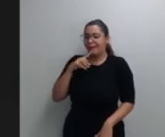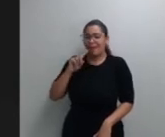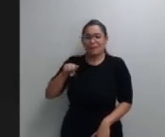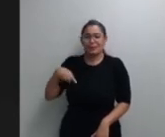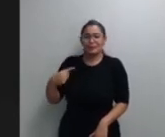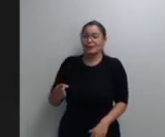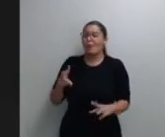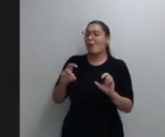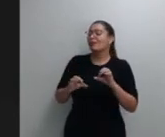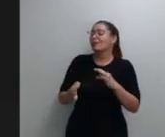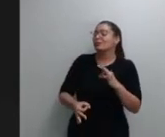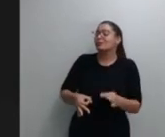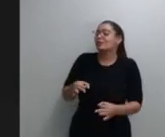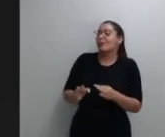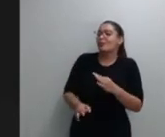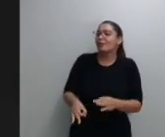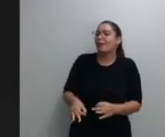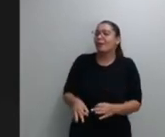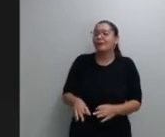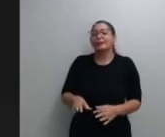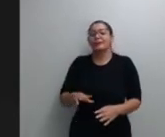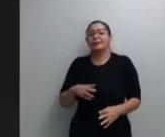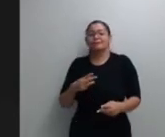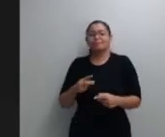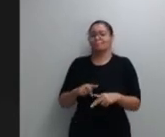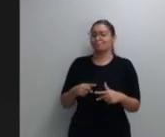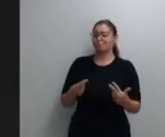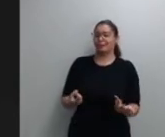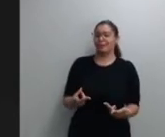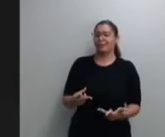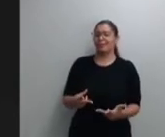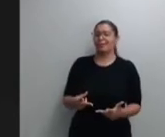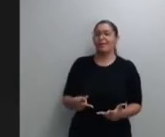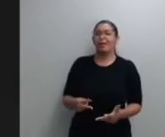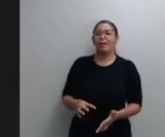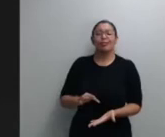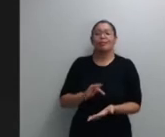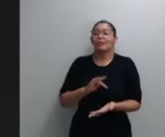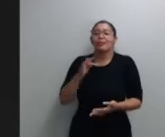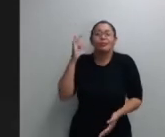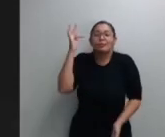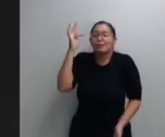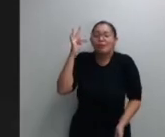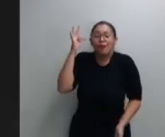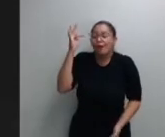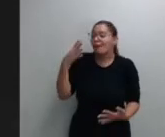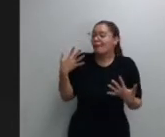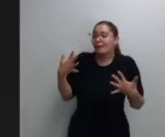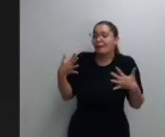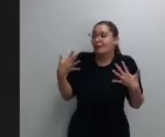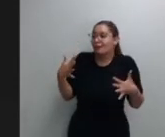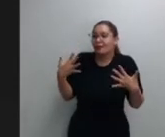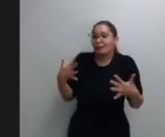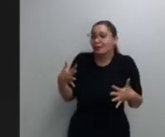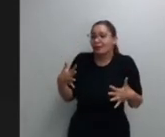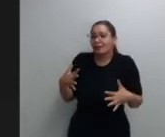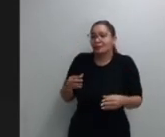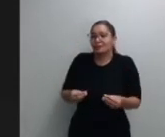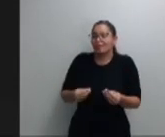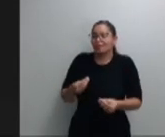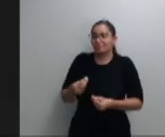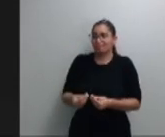jurídica que aparentemente, na teoria da aparência, é plausível, é fidedigna,